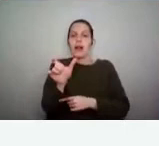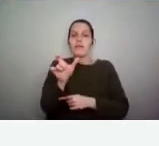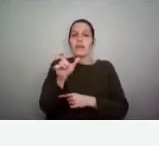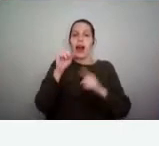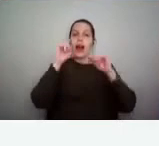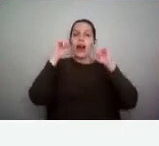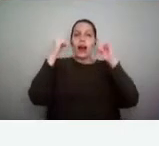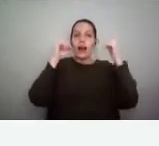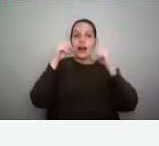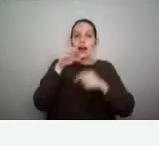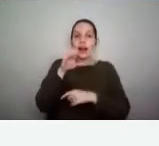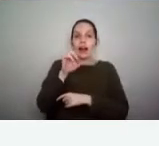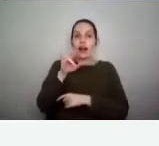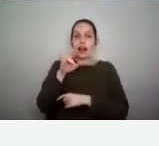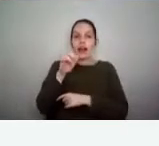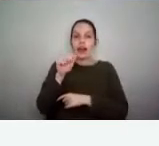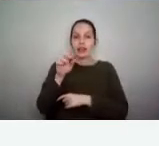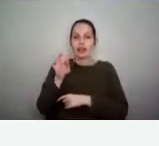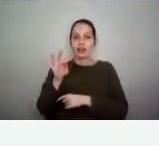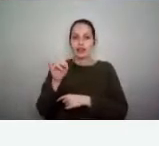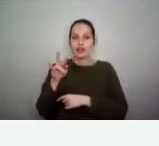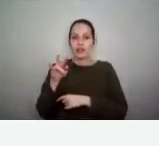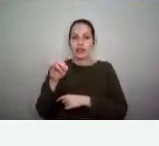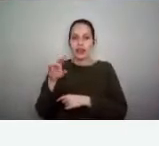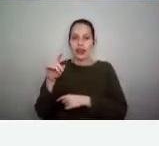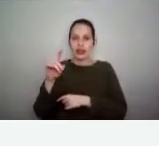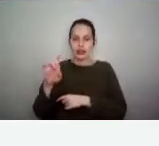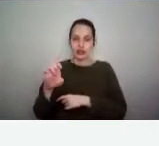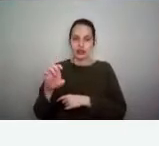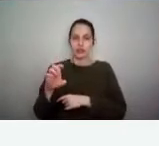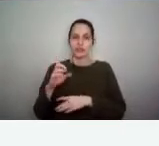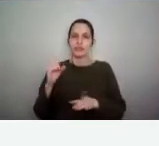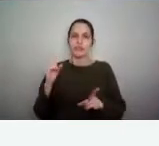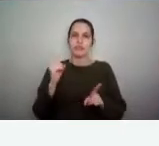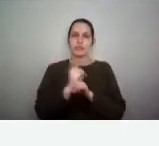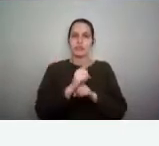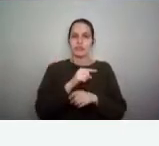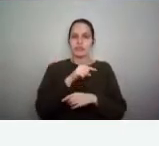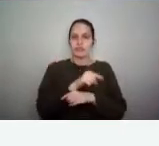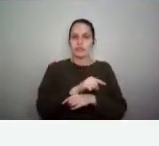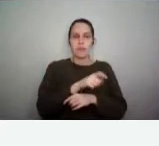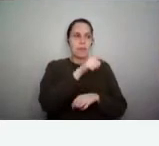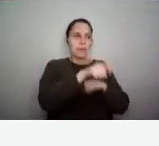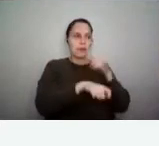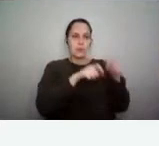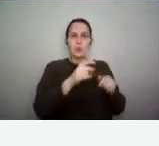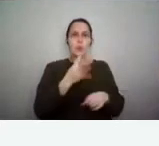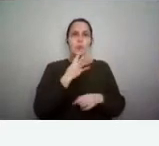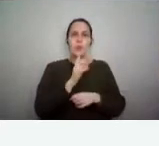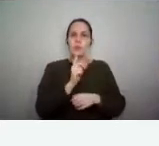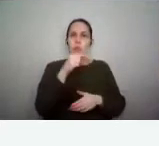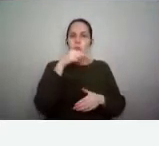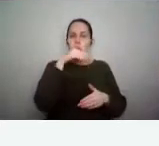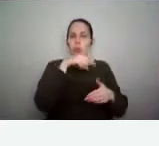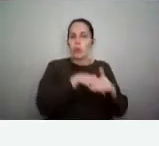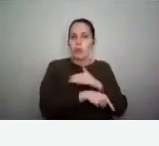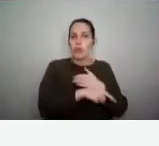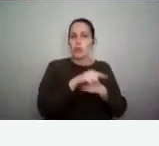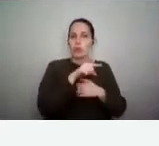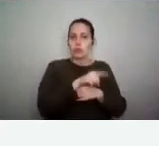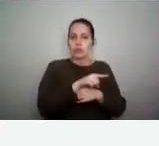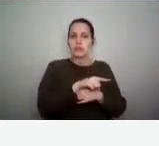meu encontro com leigos desta linguagem, a partir do momento que leigos se apropriaram dessa linguagem e começaram